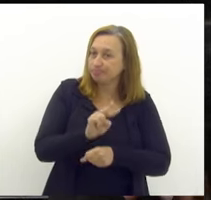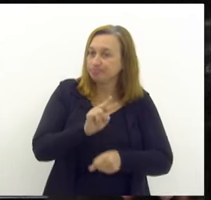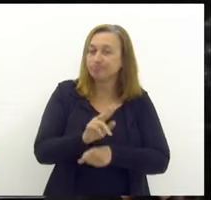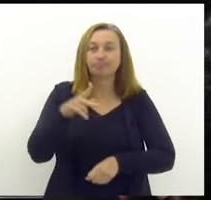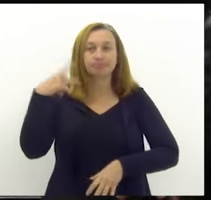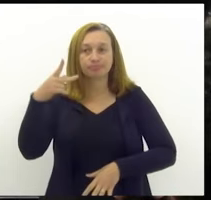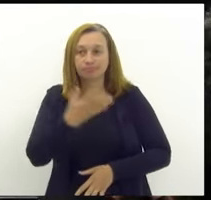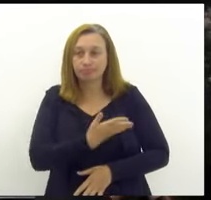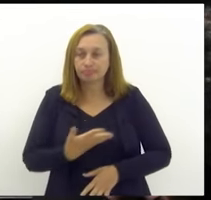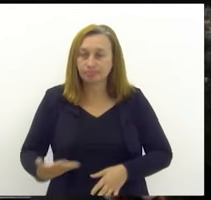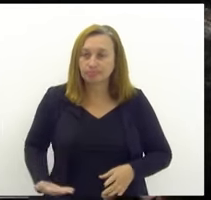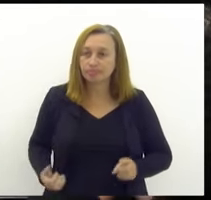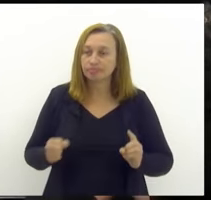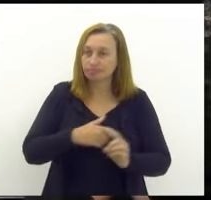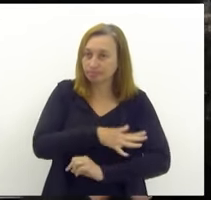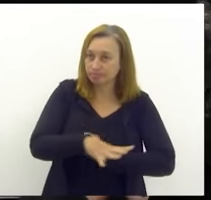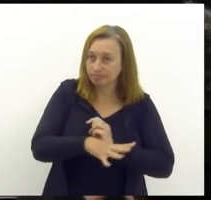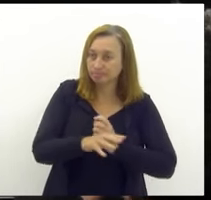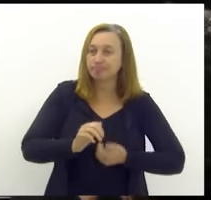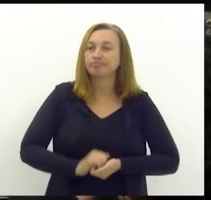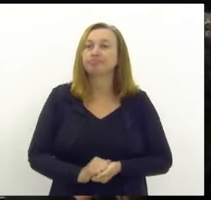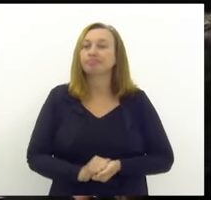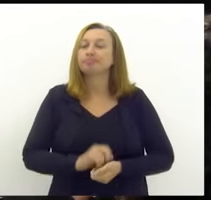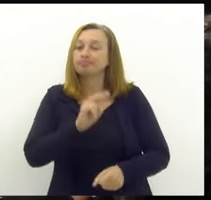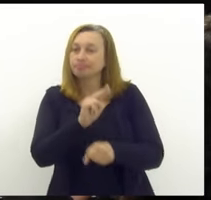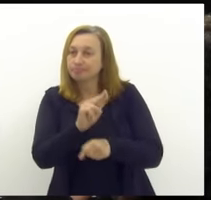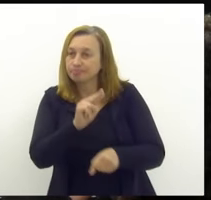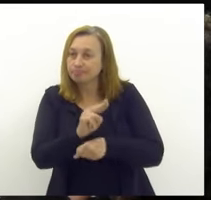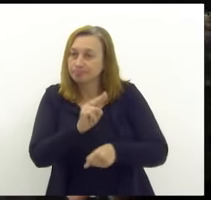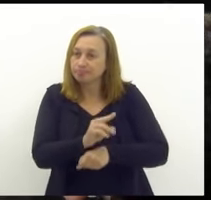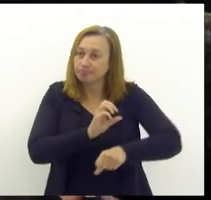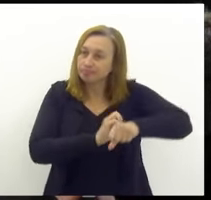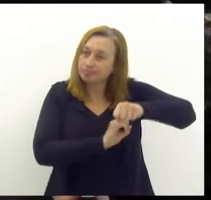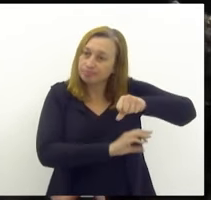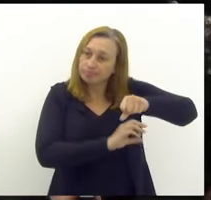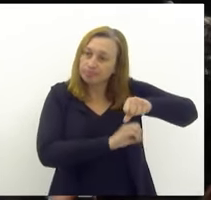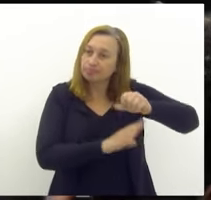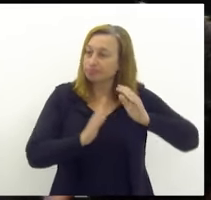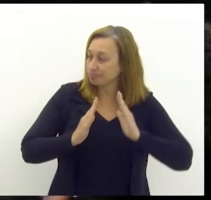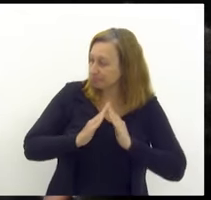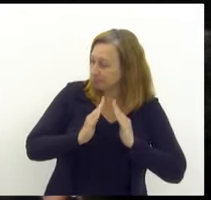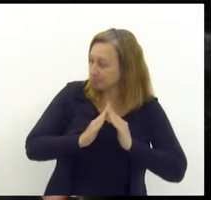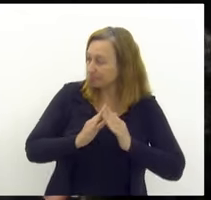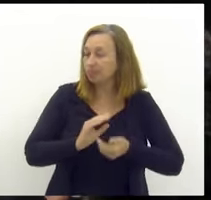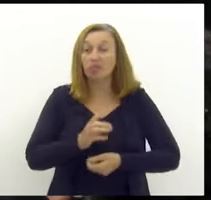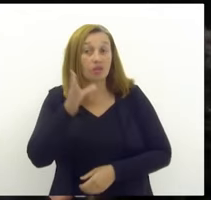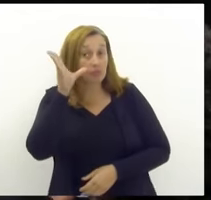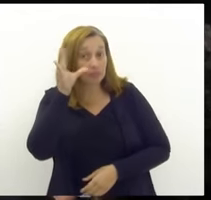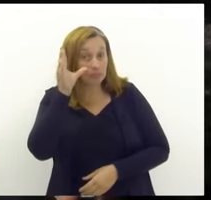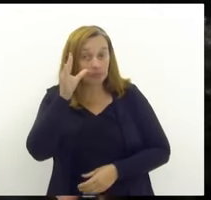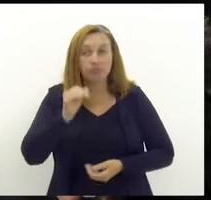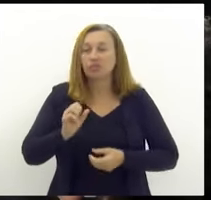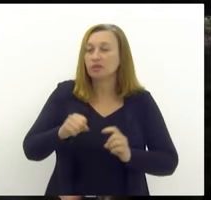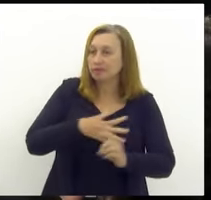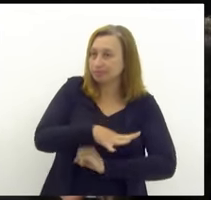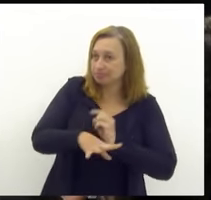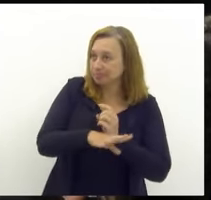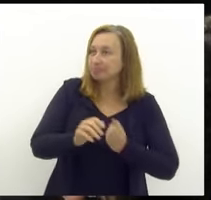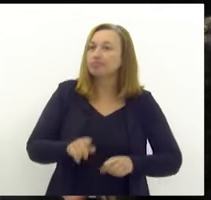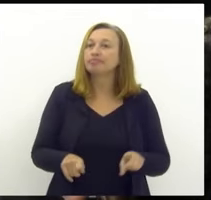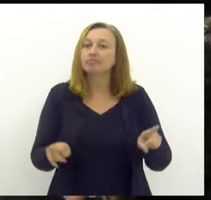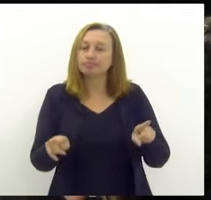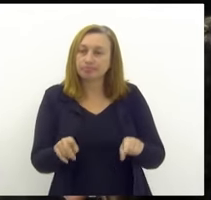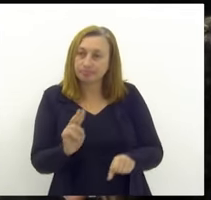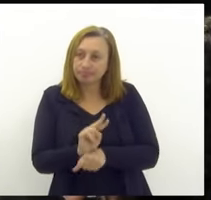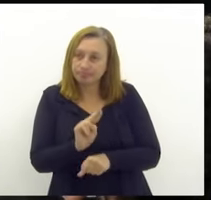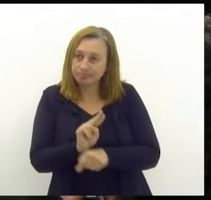socioassistencial pra gente proteger o fundo de habitação e de interesse social e pra gente